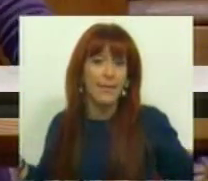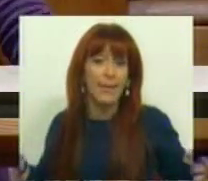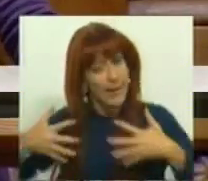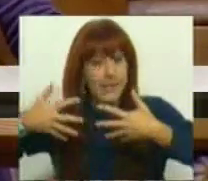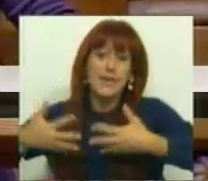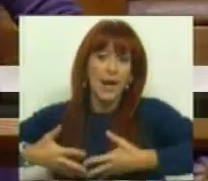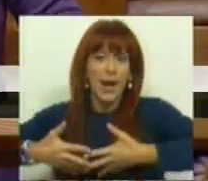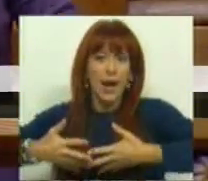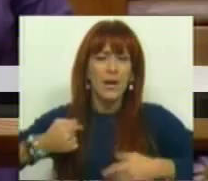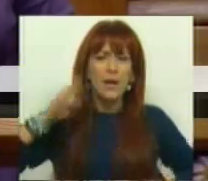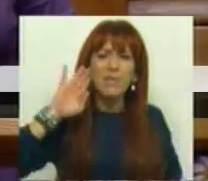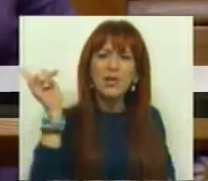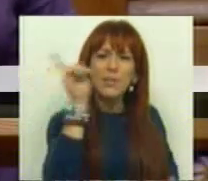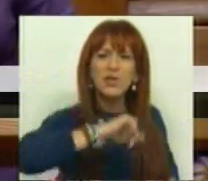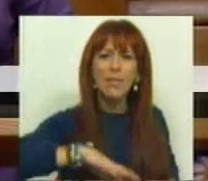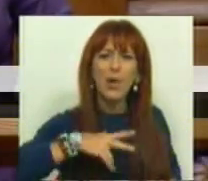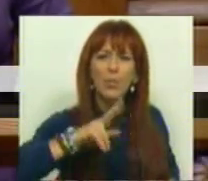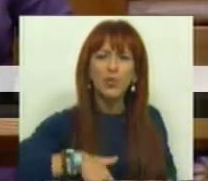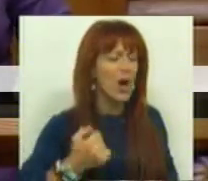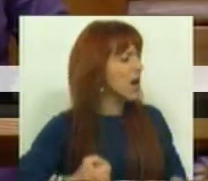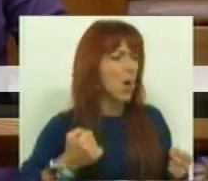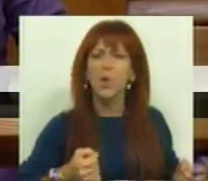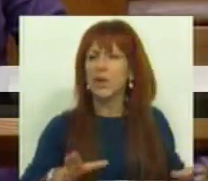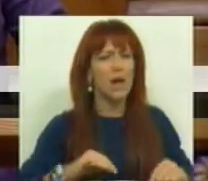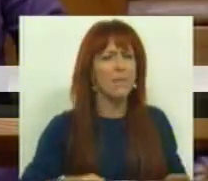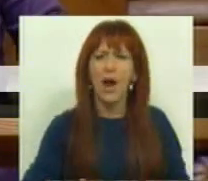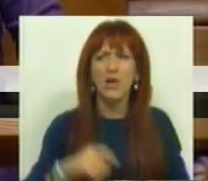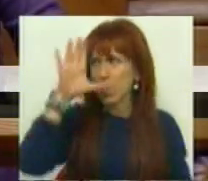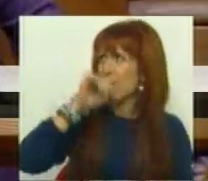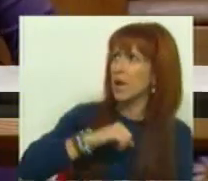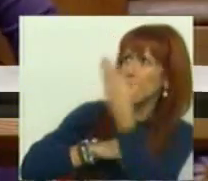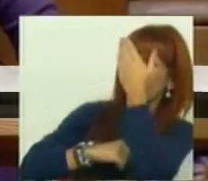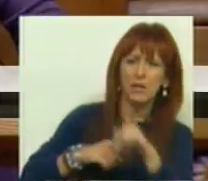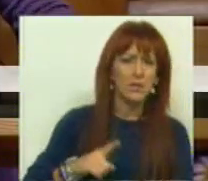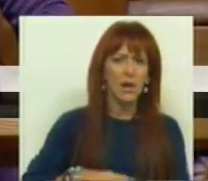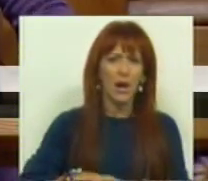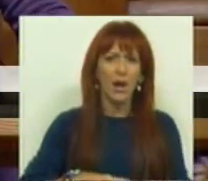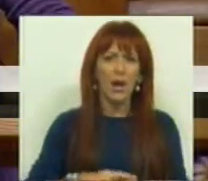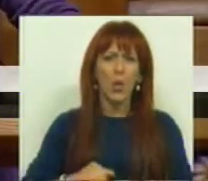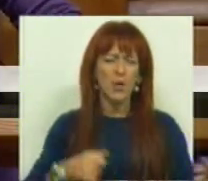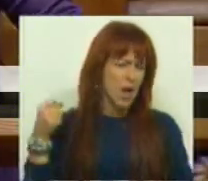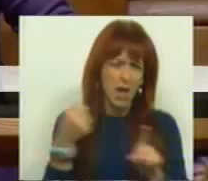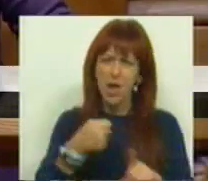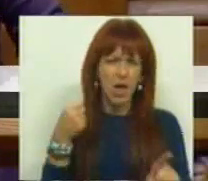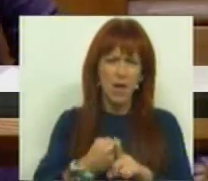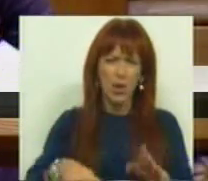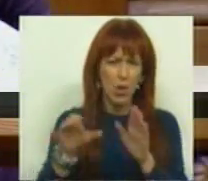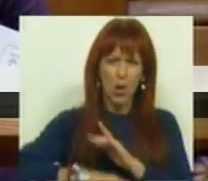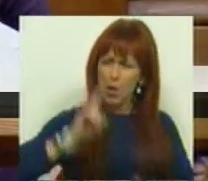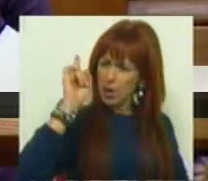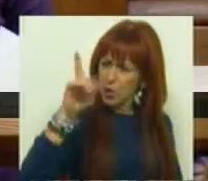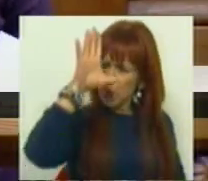sindical. Mas sabemos também que o país não aguenta mais este governo. A hora é de luta e a condição é